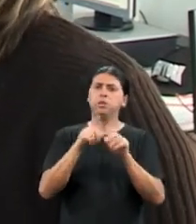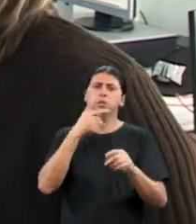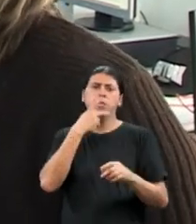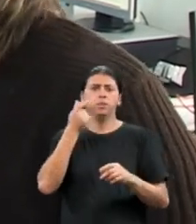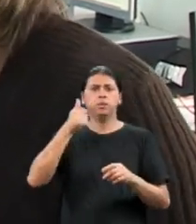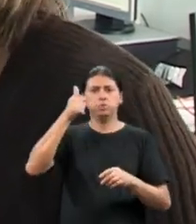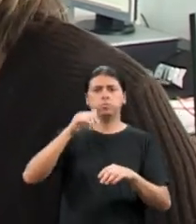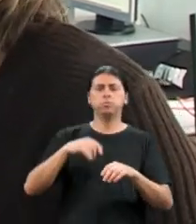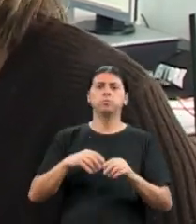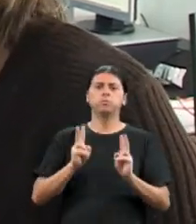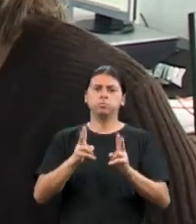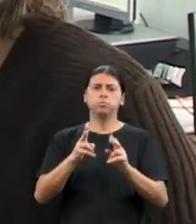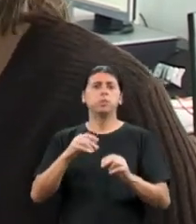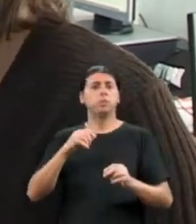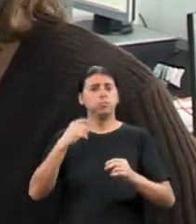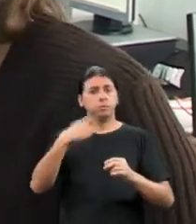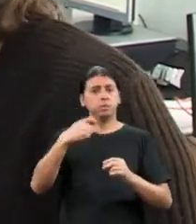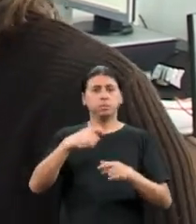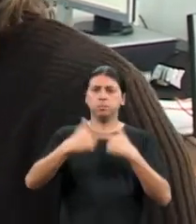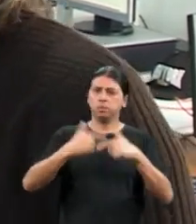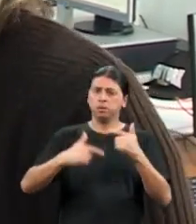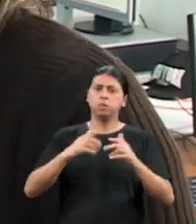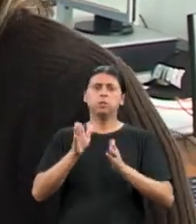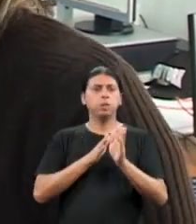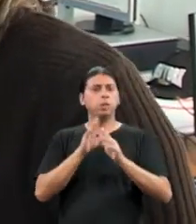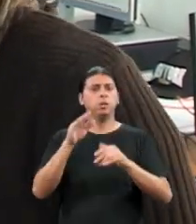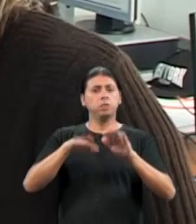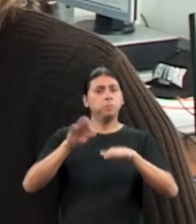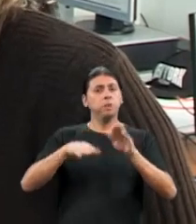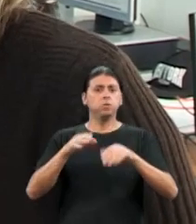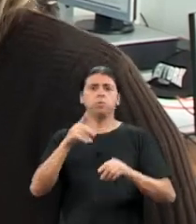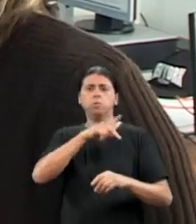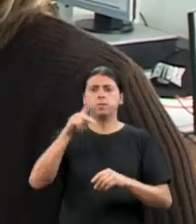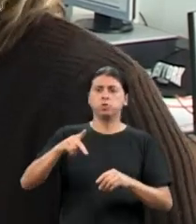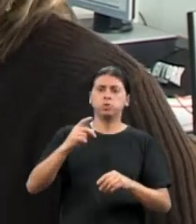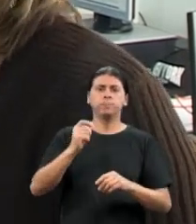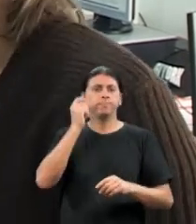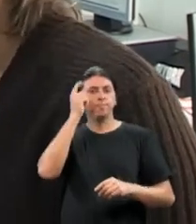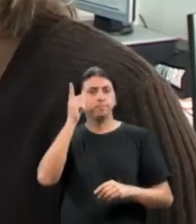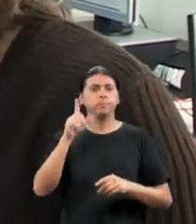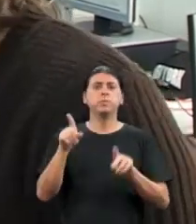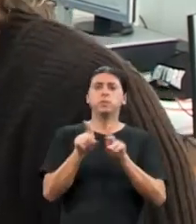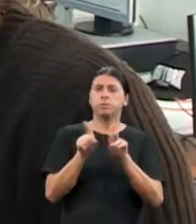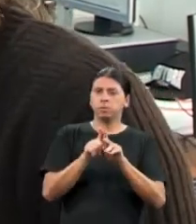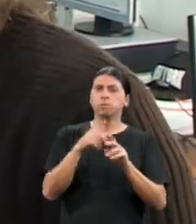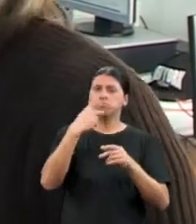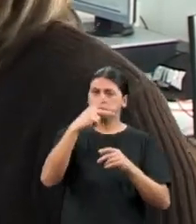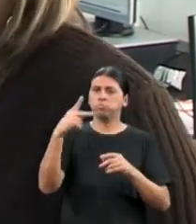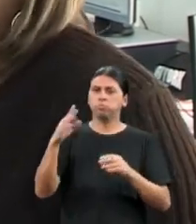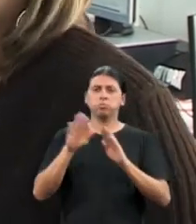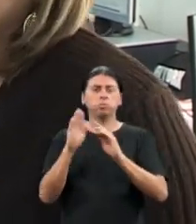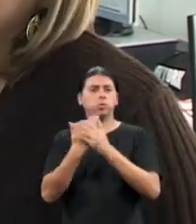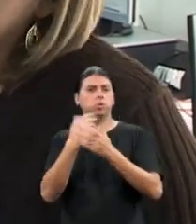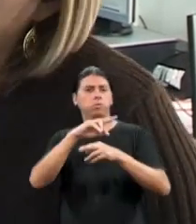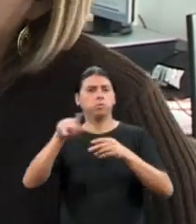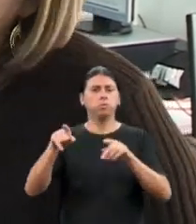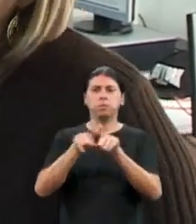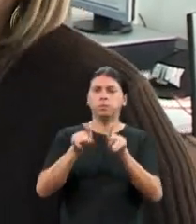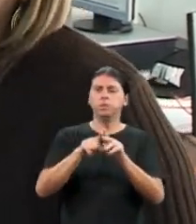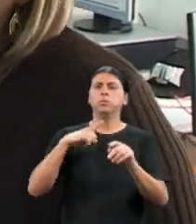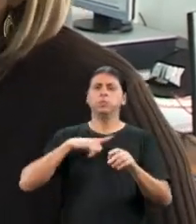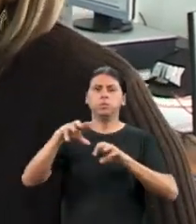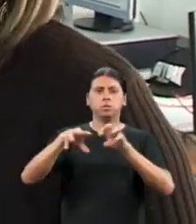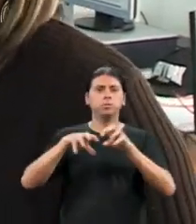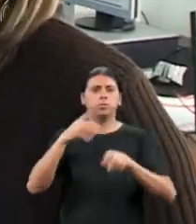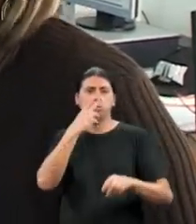fácil, assim, né? Basta ser trabalhado. Acho que depende também dos professores, né? Dos professores das escolas e também de espaços